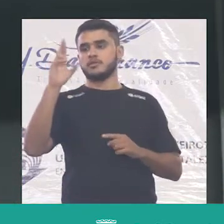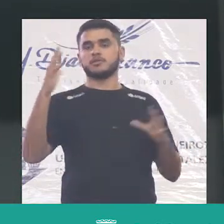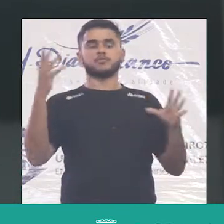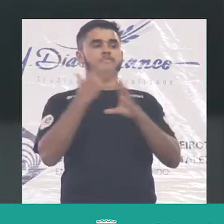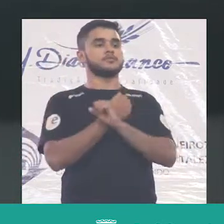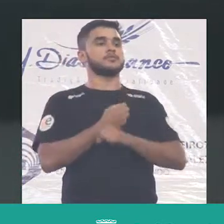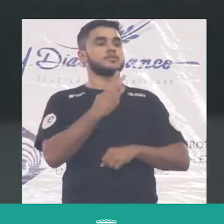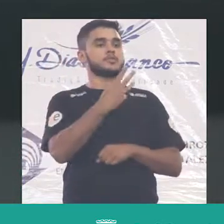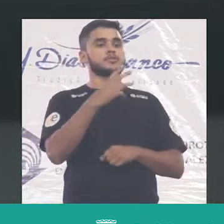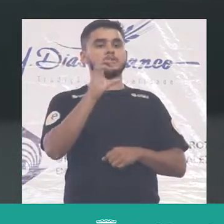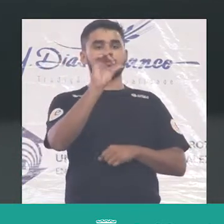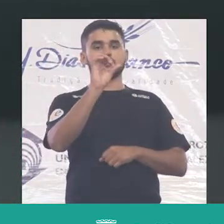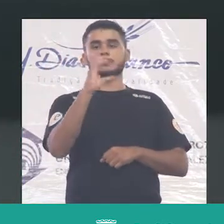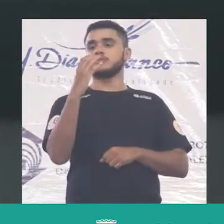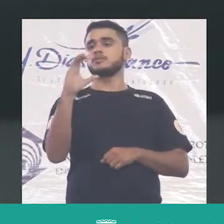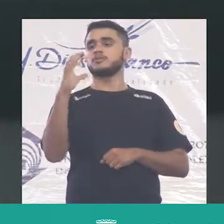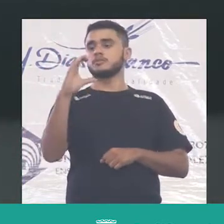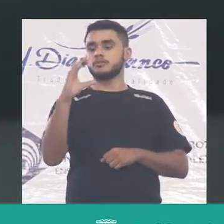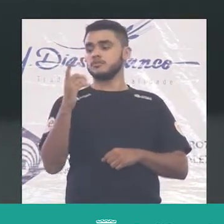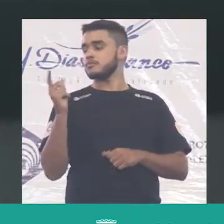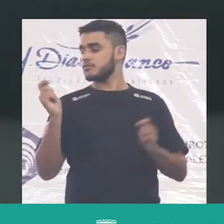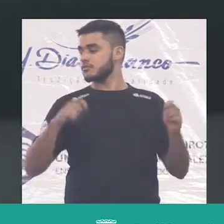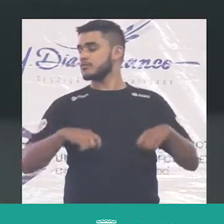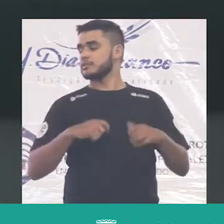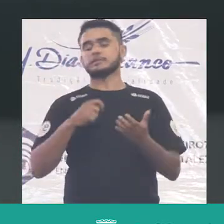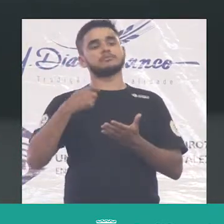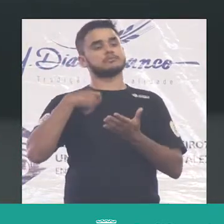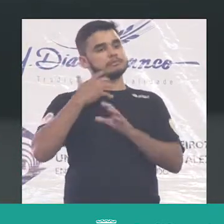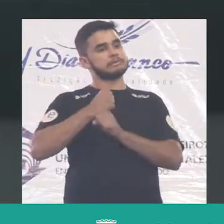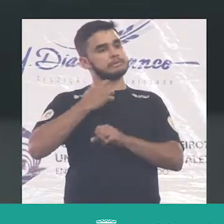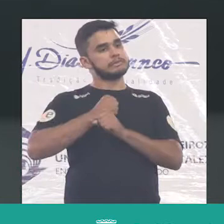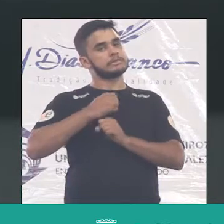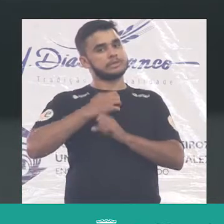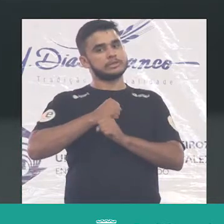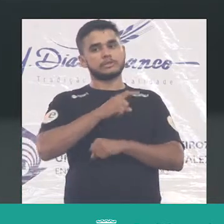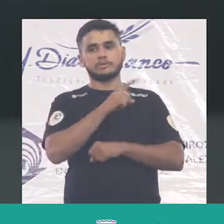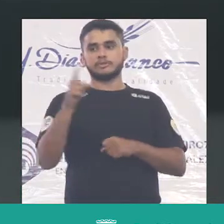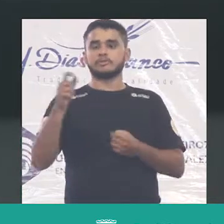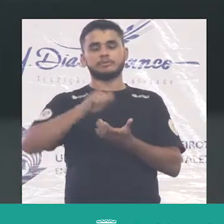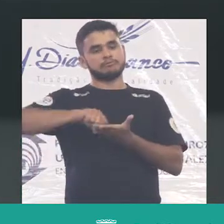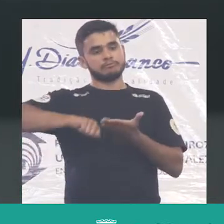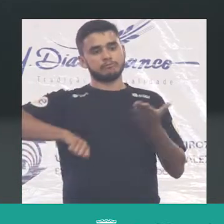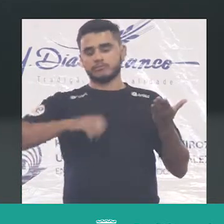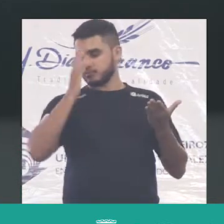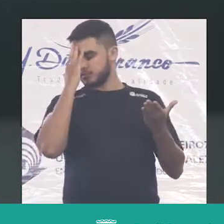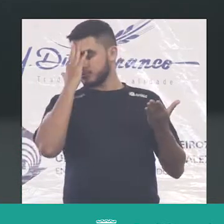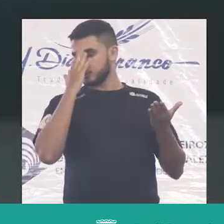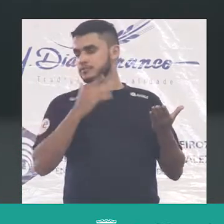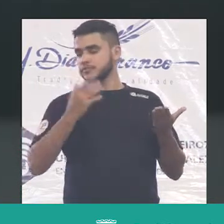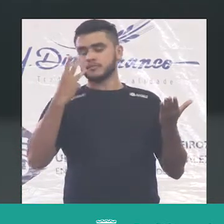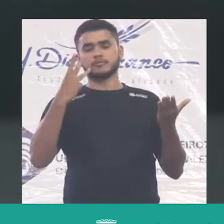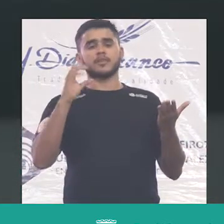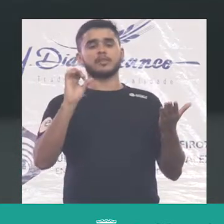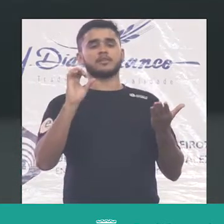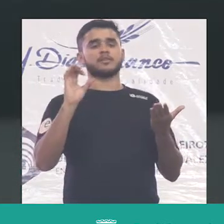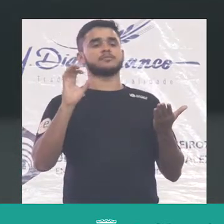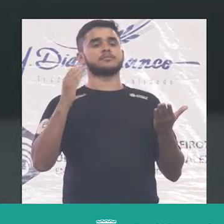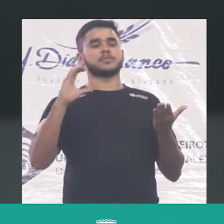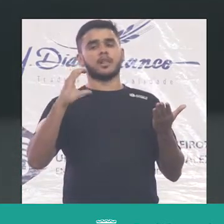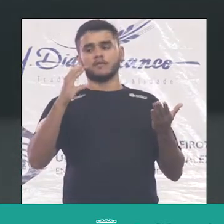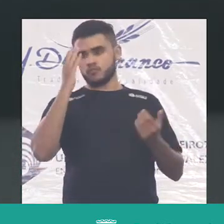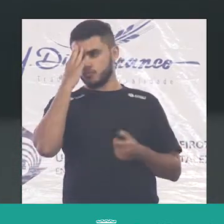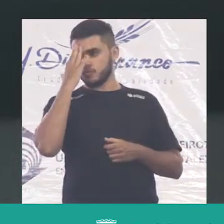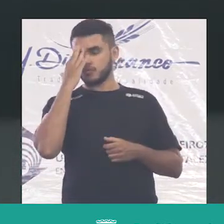exatamente 36 centavos. Tem que fazer essa conta mesmo na marra, viu? Vai dar 36 centavos, que